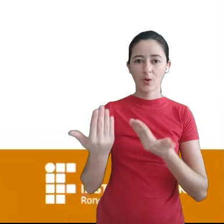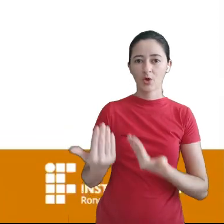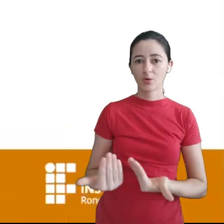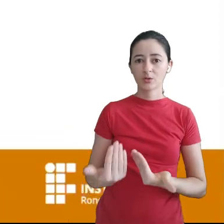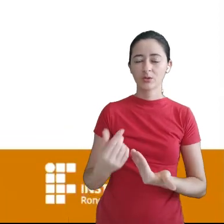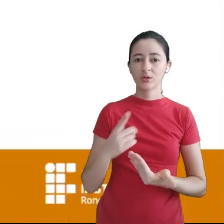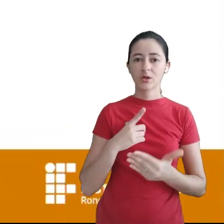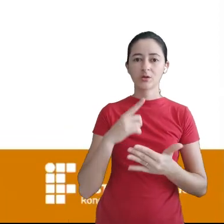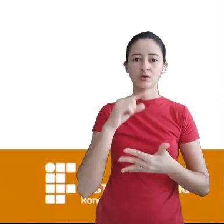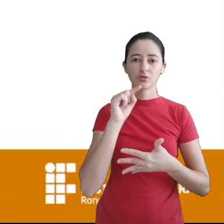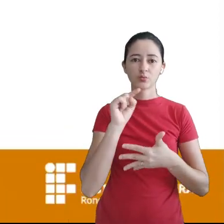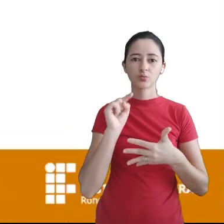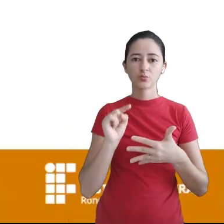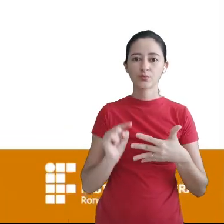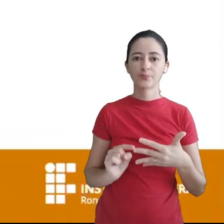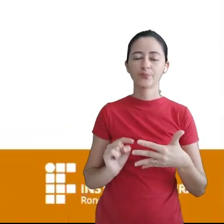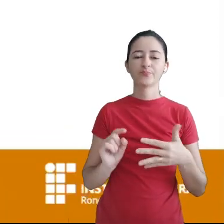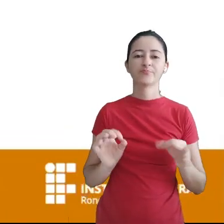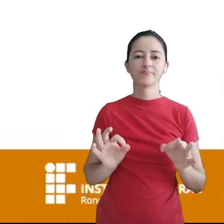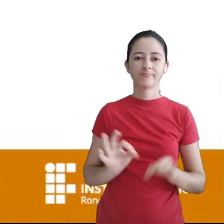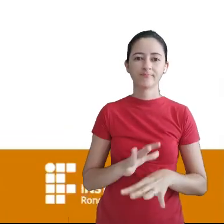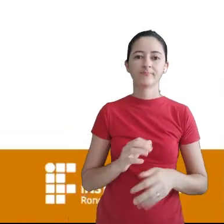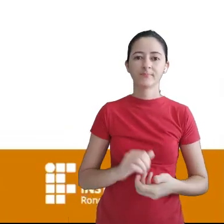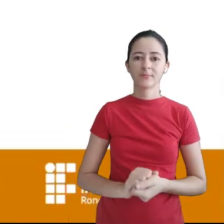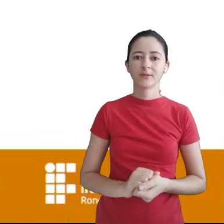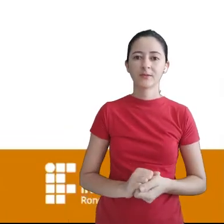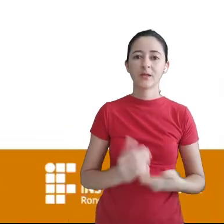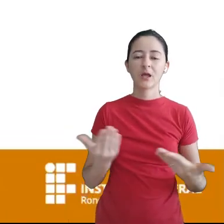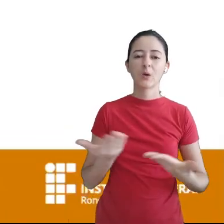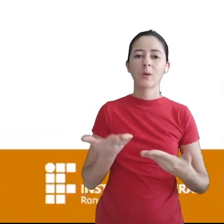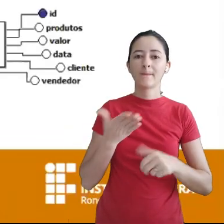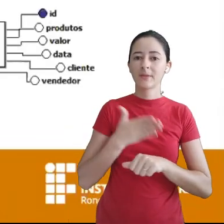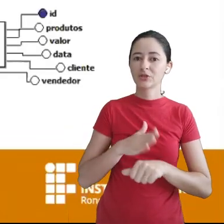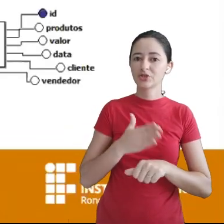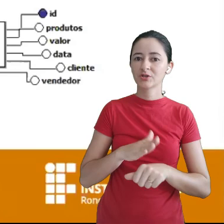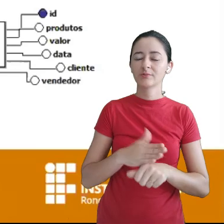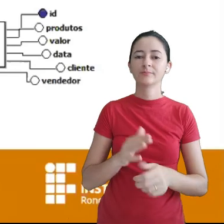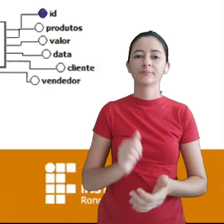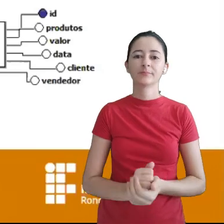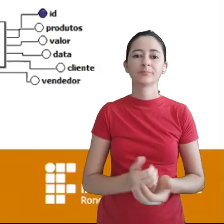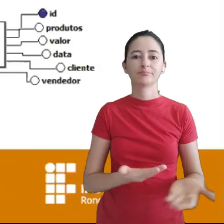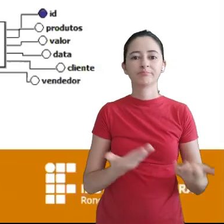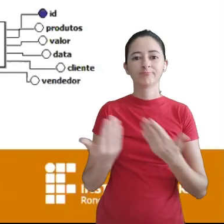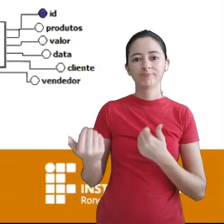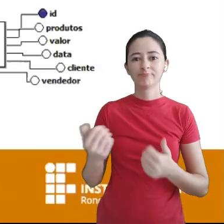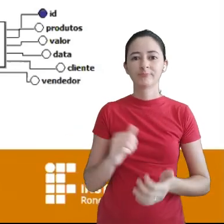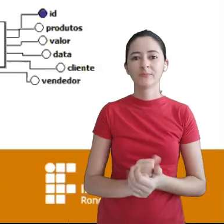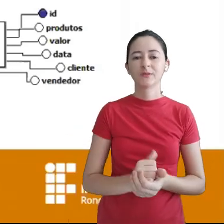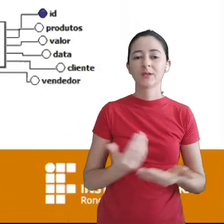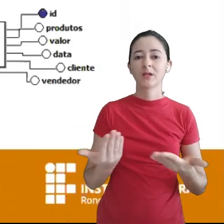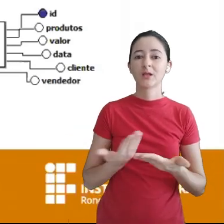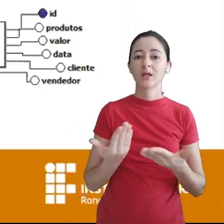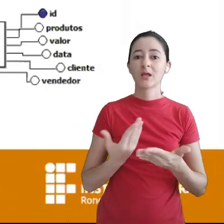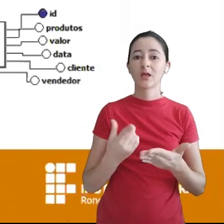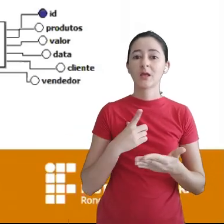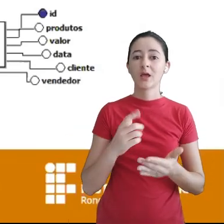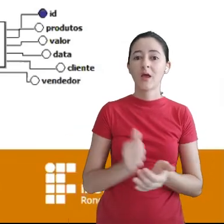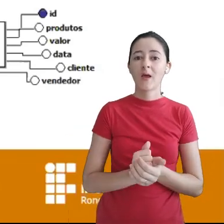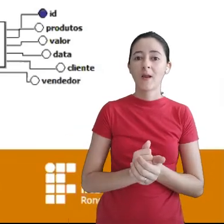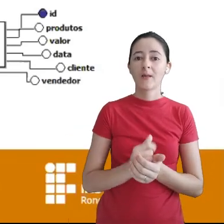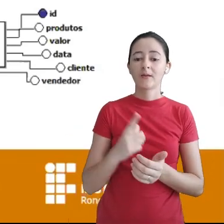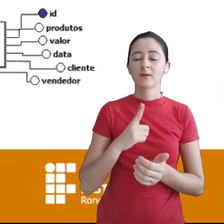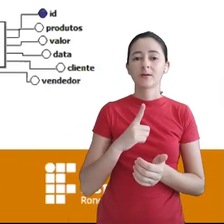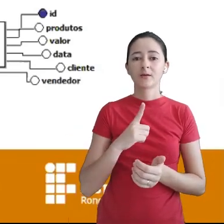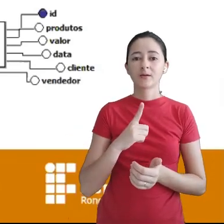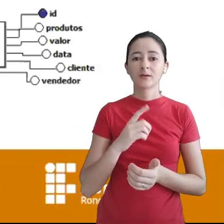Prontinho. Prontinho? Tá aí as opções que nós temos. Show! Bora praticar, então? Agora,